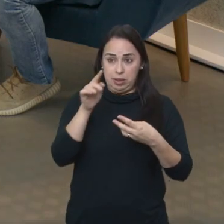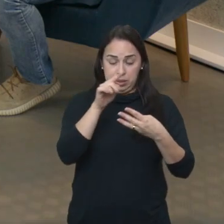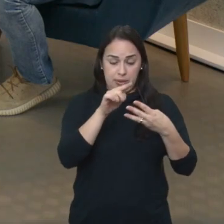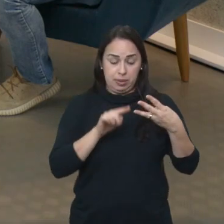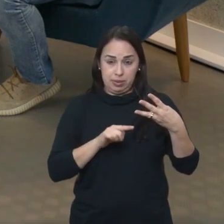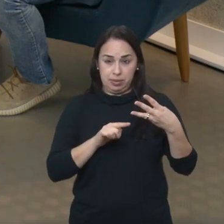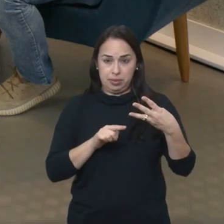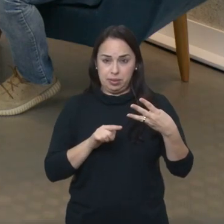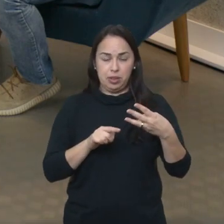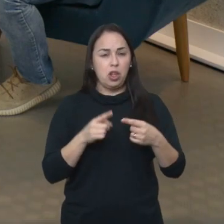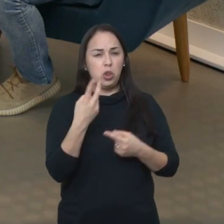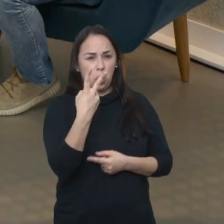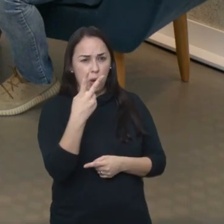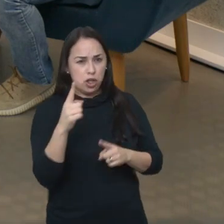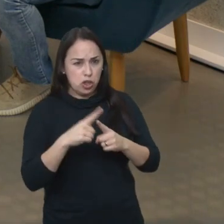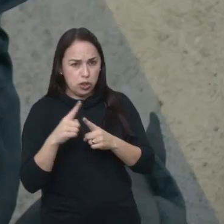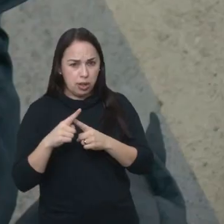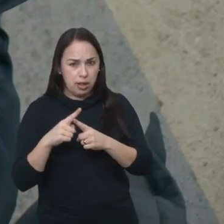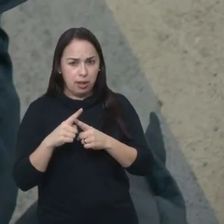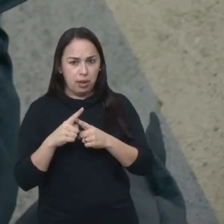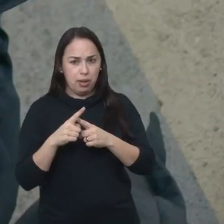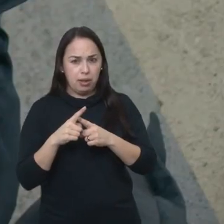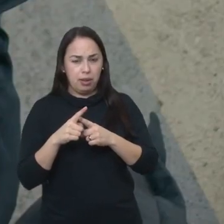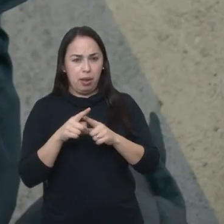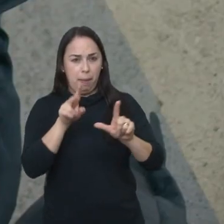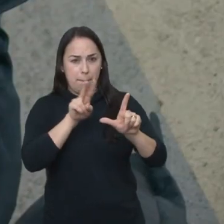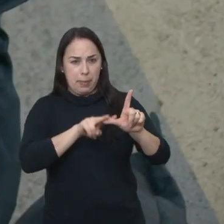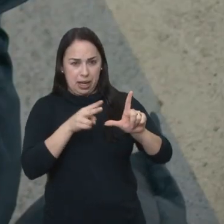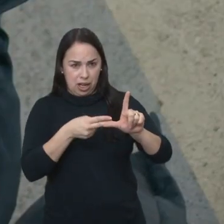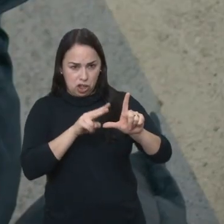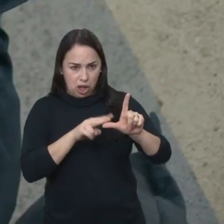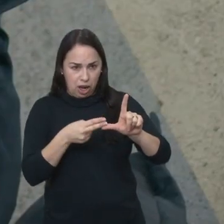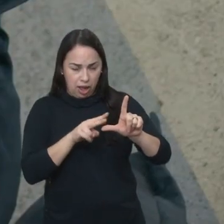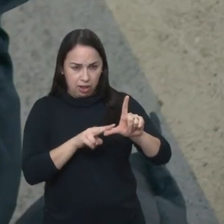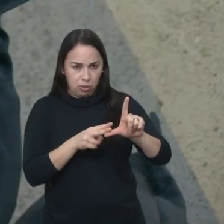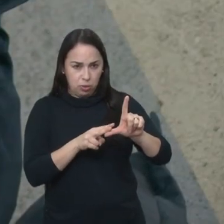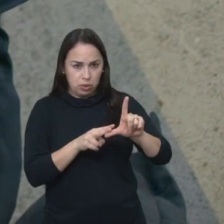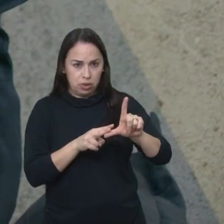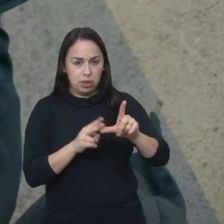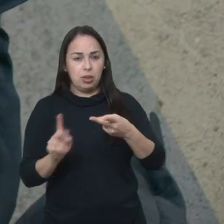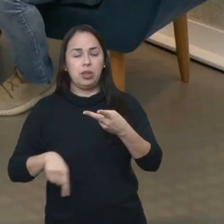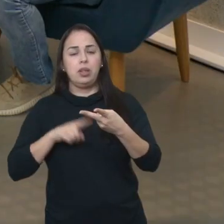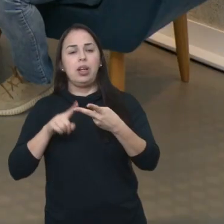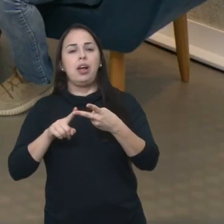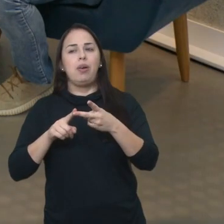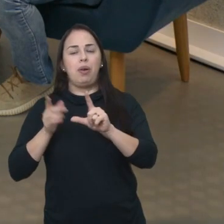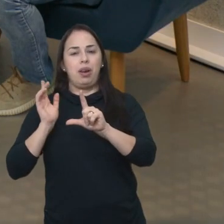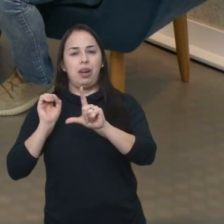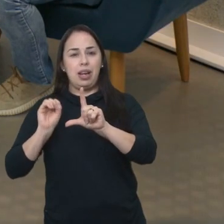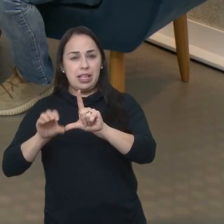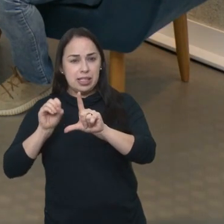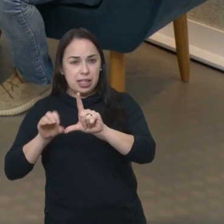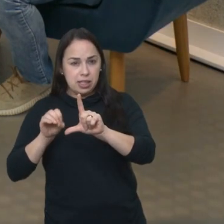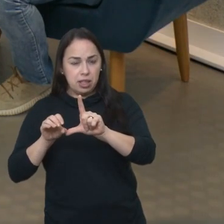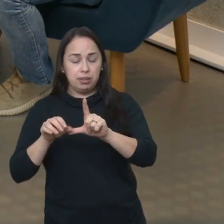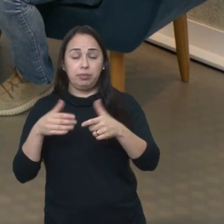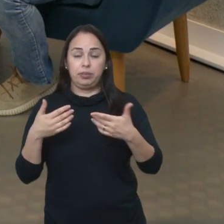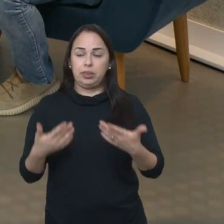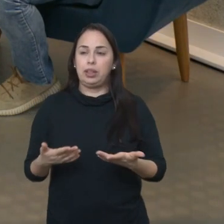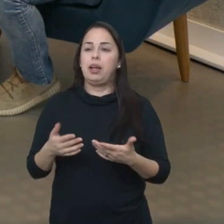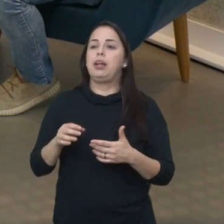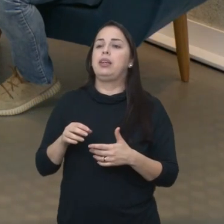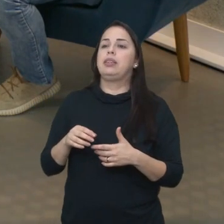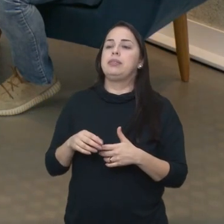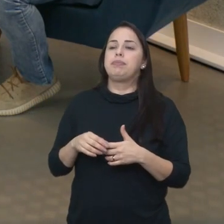né? Então, são dois tipos, né? O bacharelado. Bacharelado, licenciatura, né? Então,